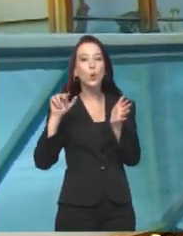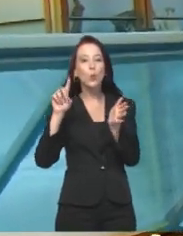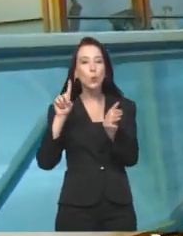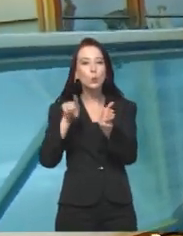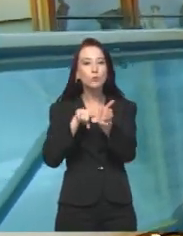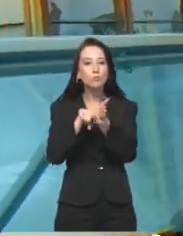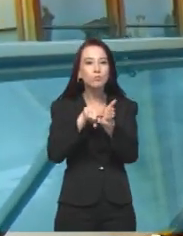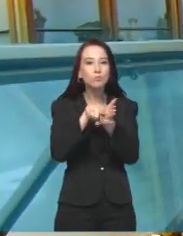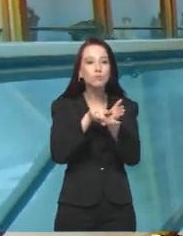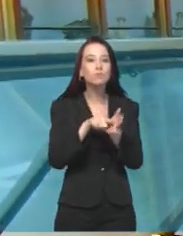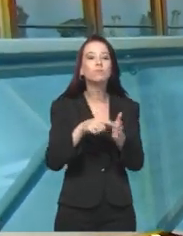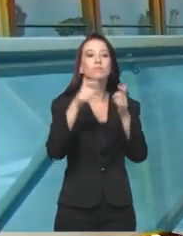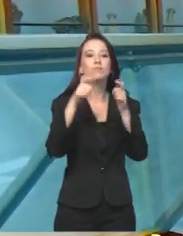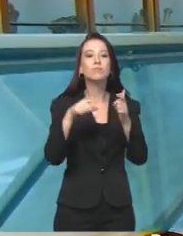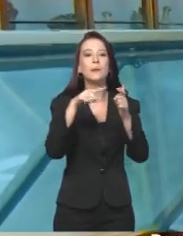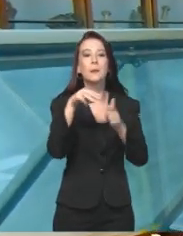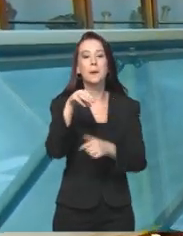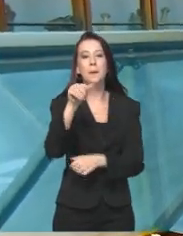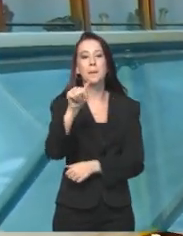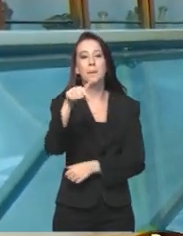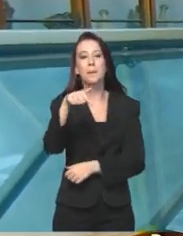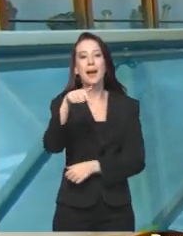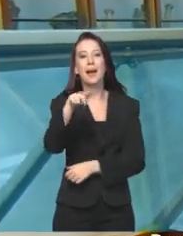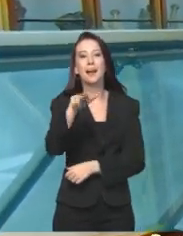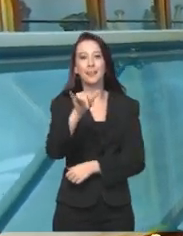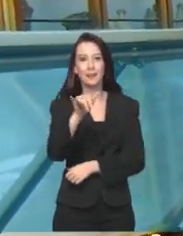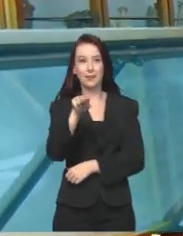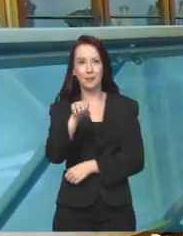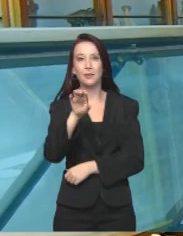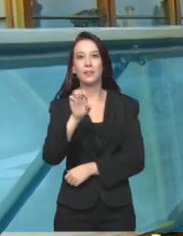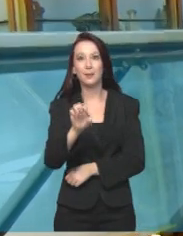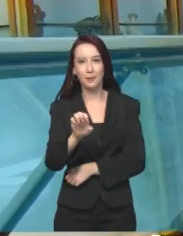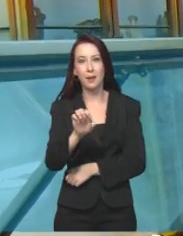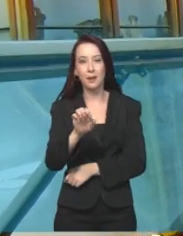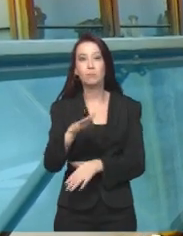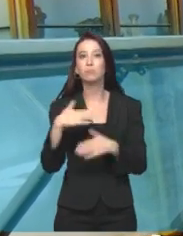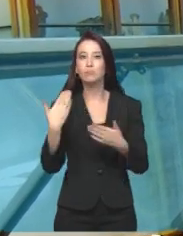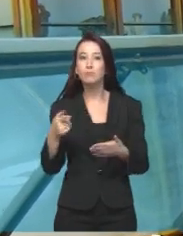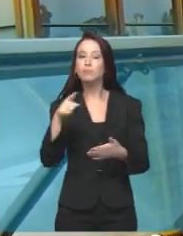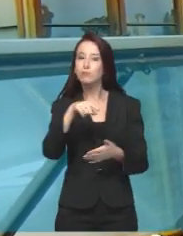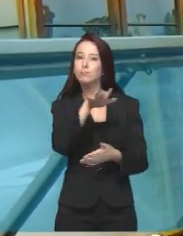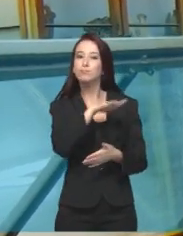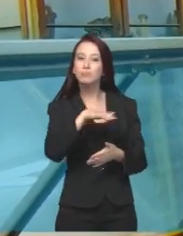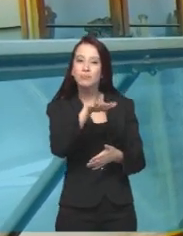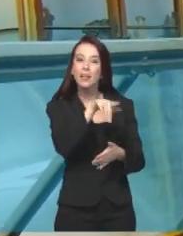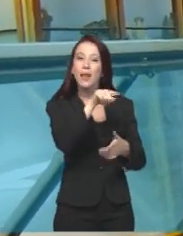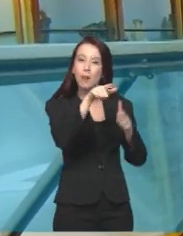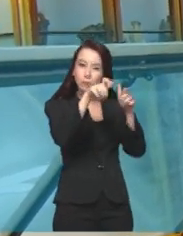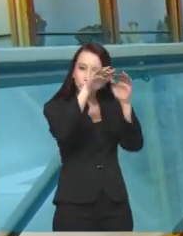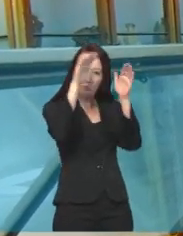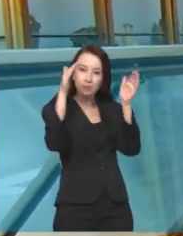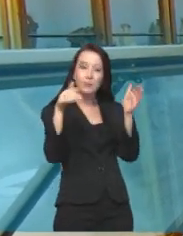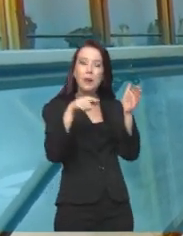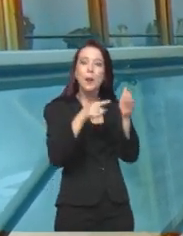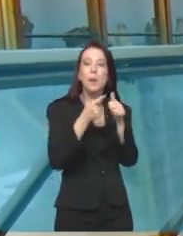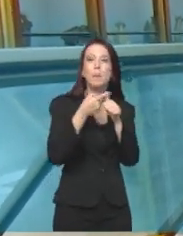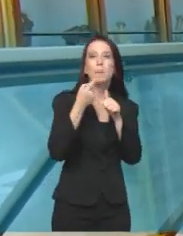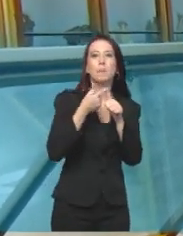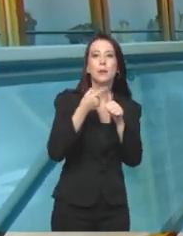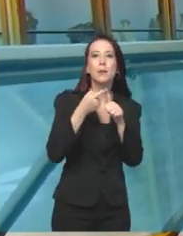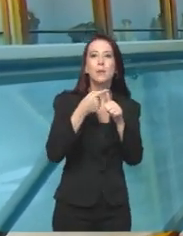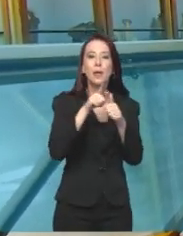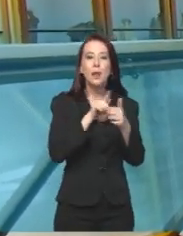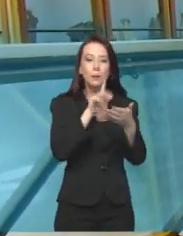cabin Lund ever visited was Lapa Nova, Gimagini. And